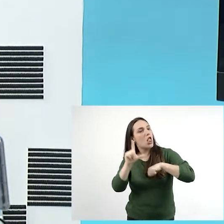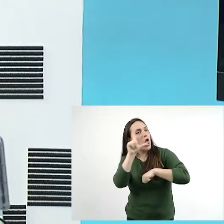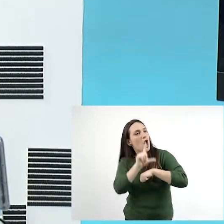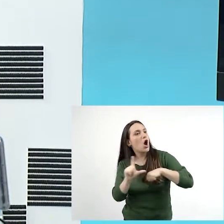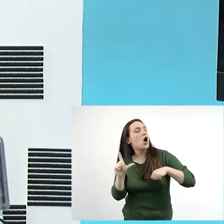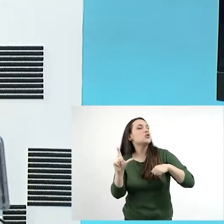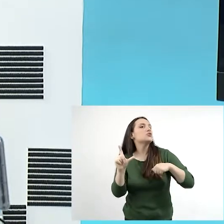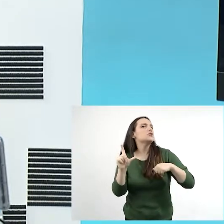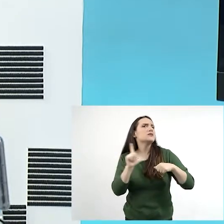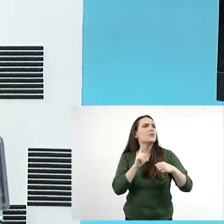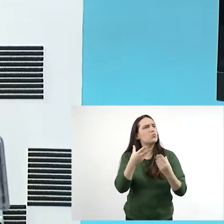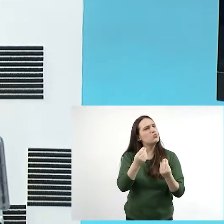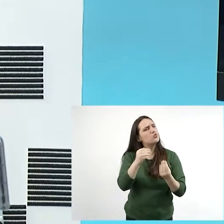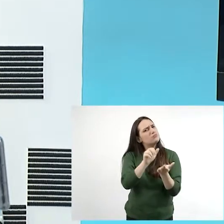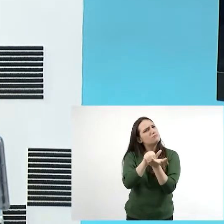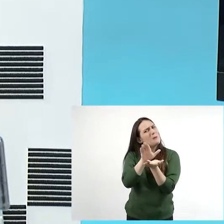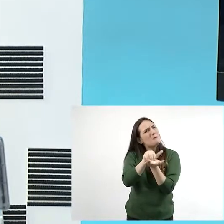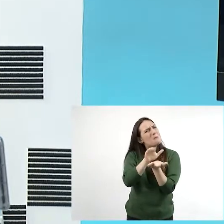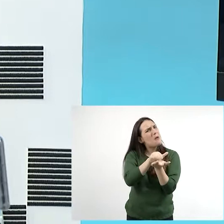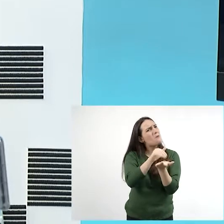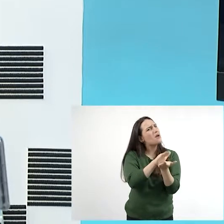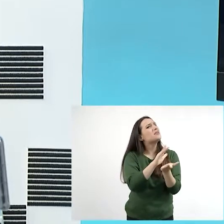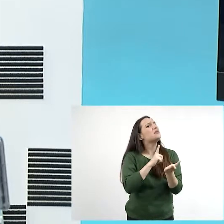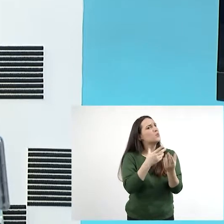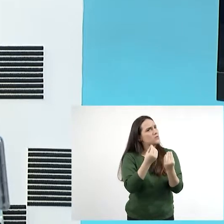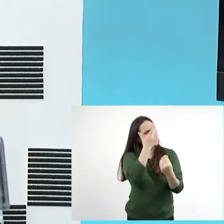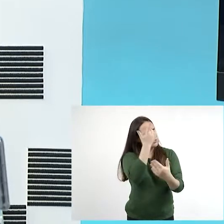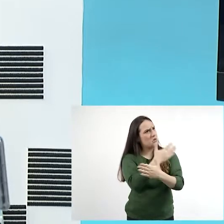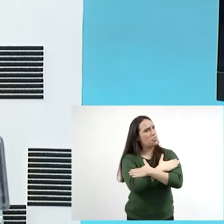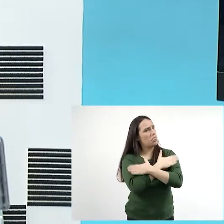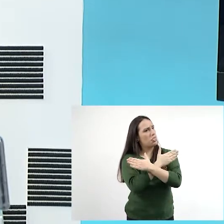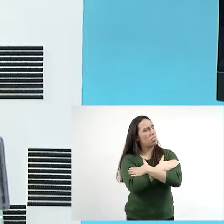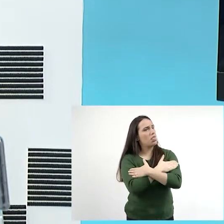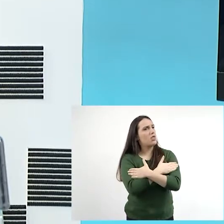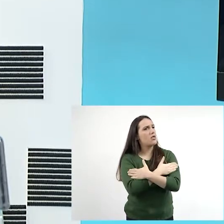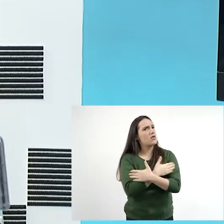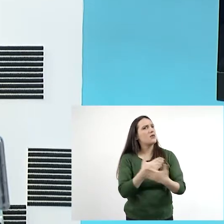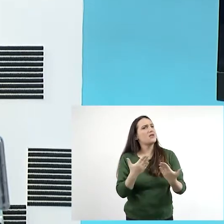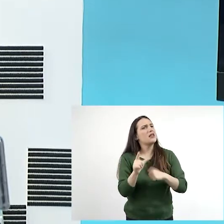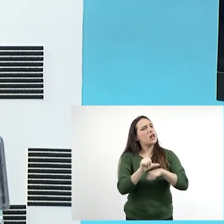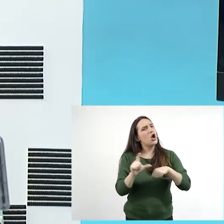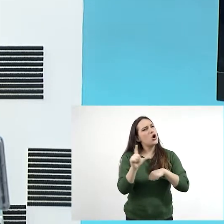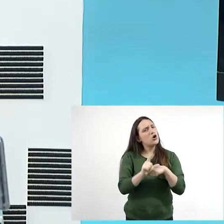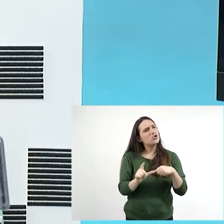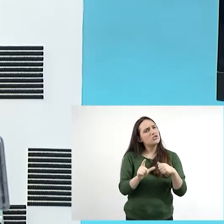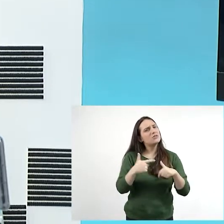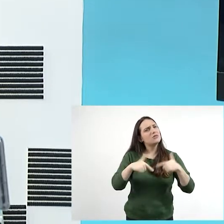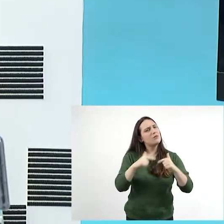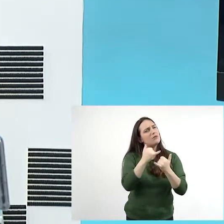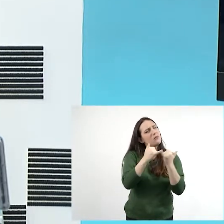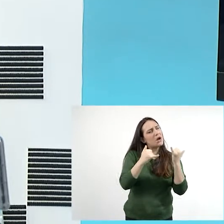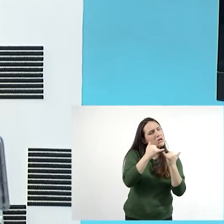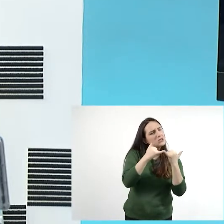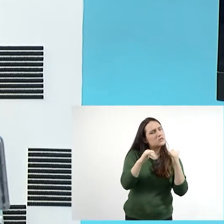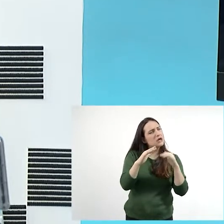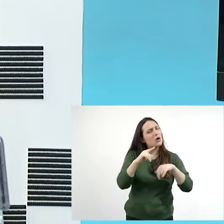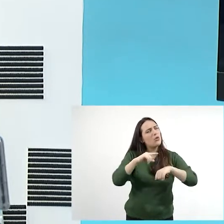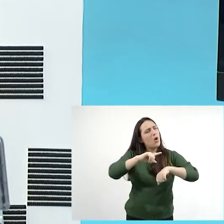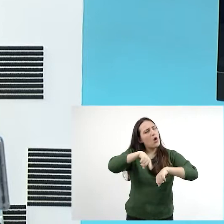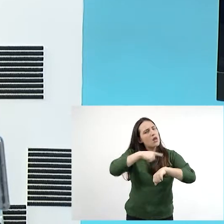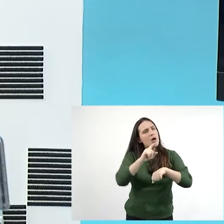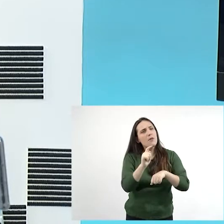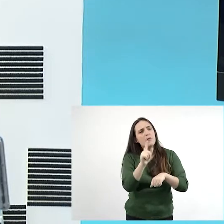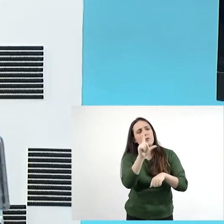foram demitidas, estão desempregadas, comércio trabalhando parcialmente. Algumas lojas não